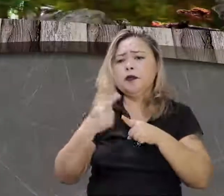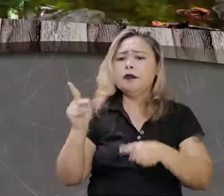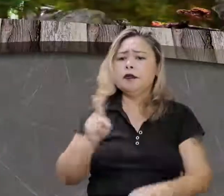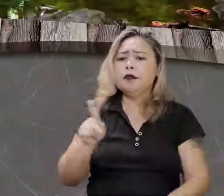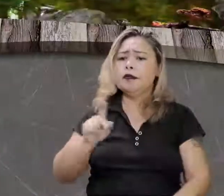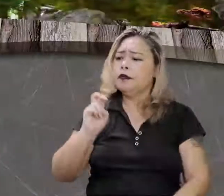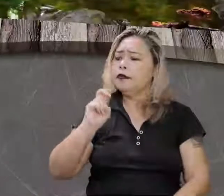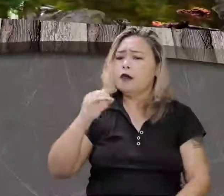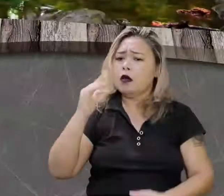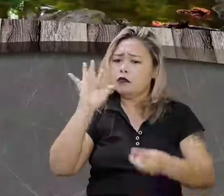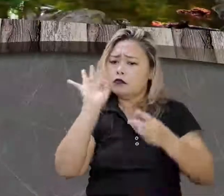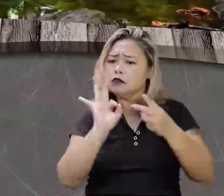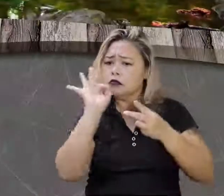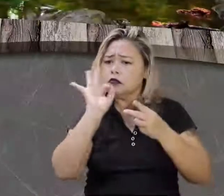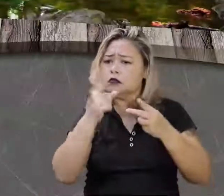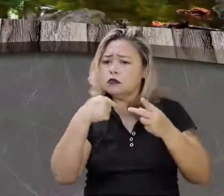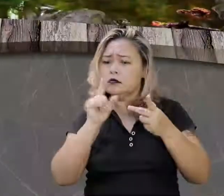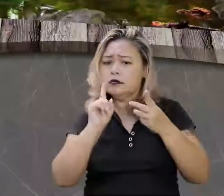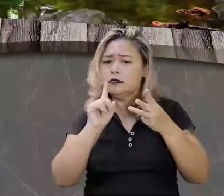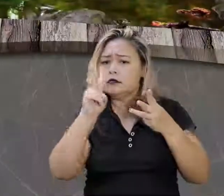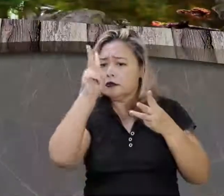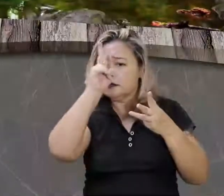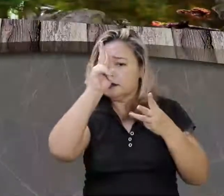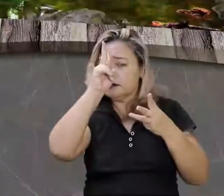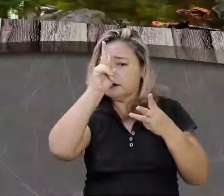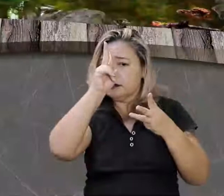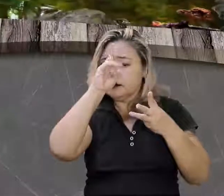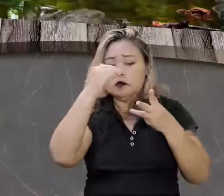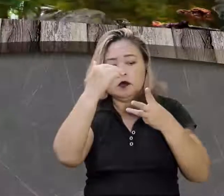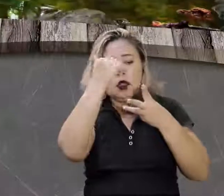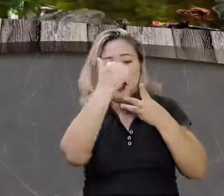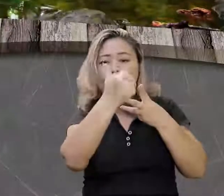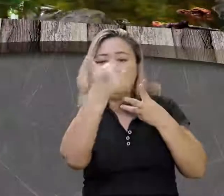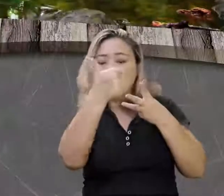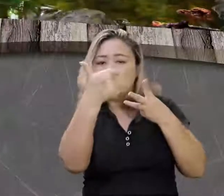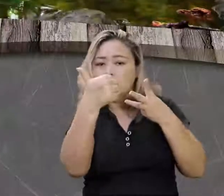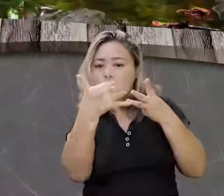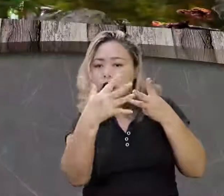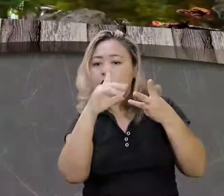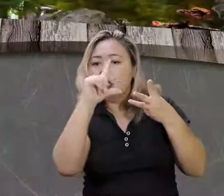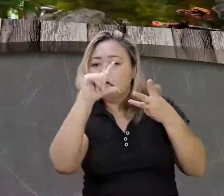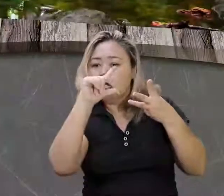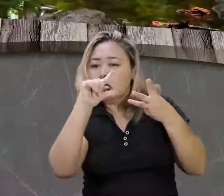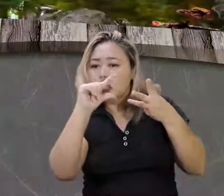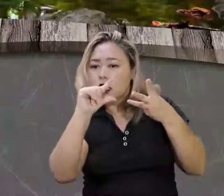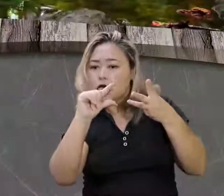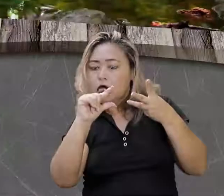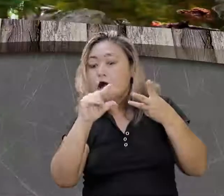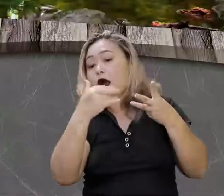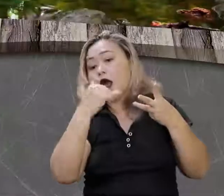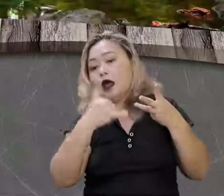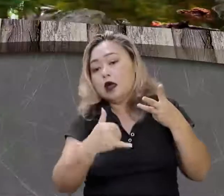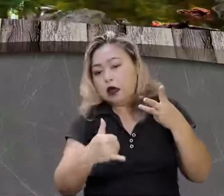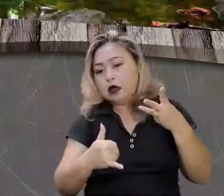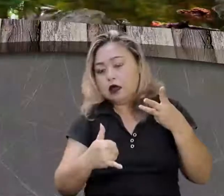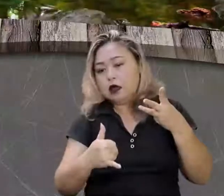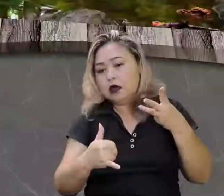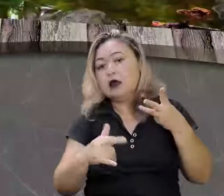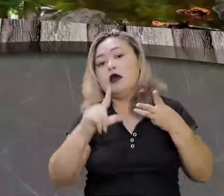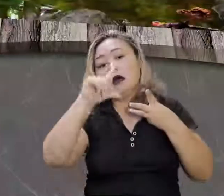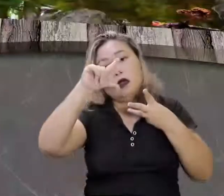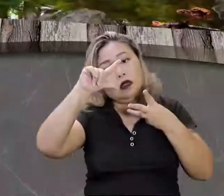professora? Porque, lembra que a gente está falando que a cada nível trófico a energia vai aumentando ou vai diminuindo?